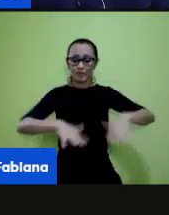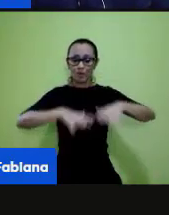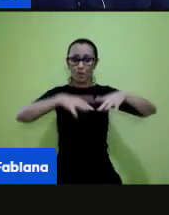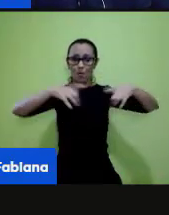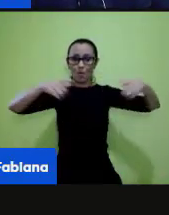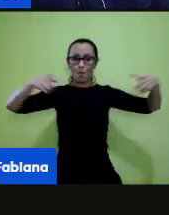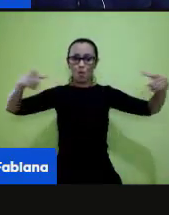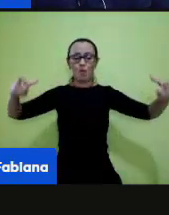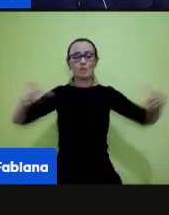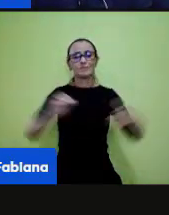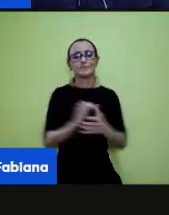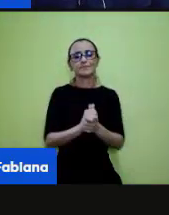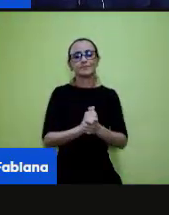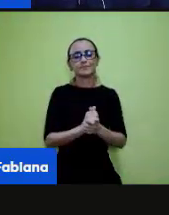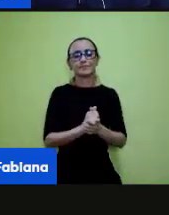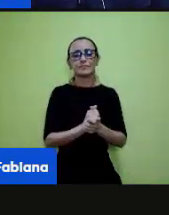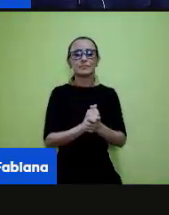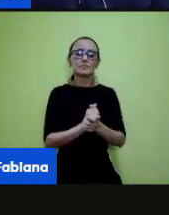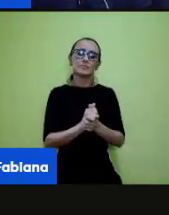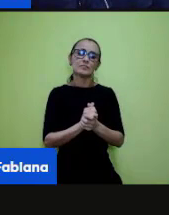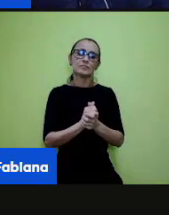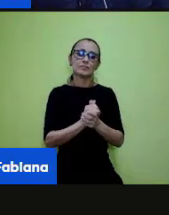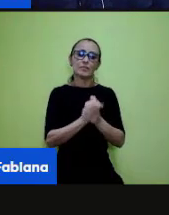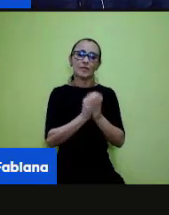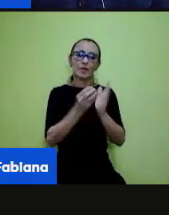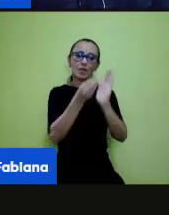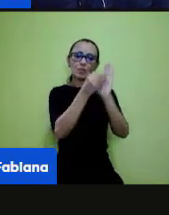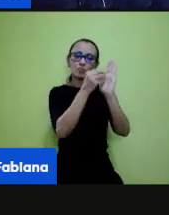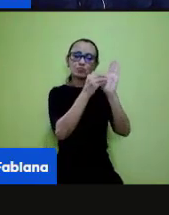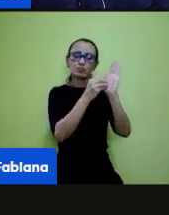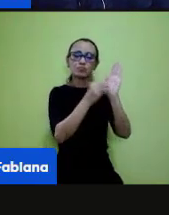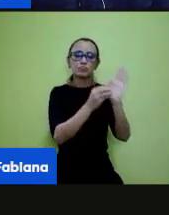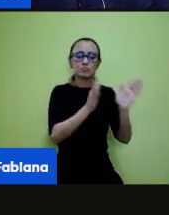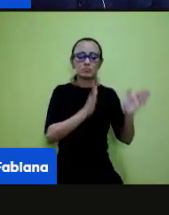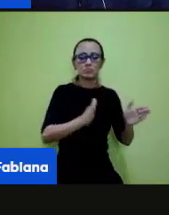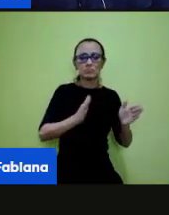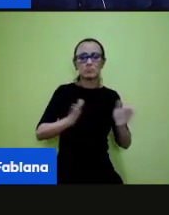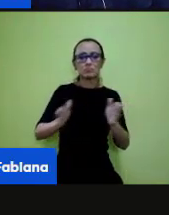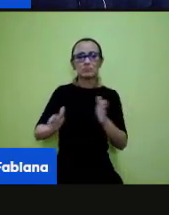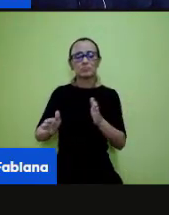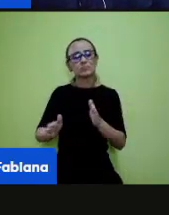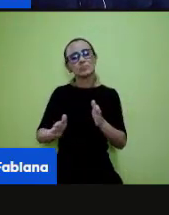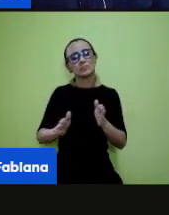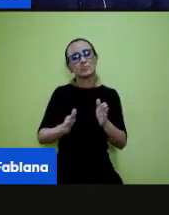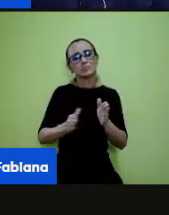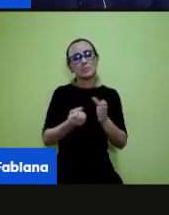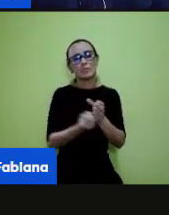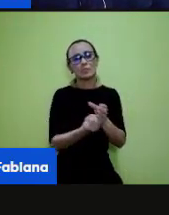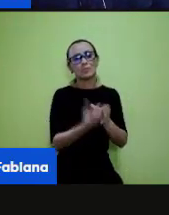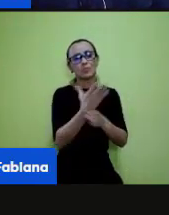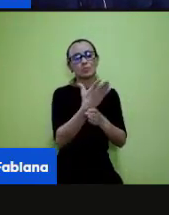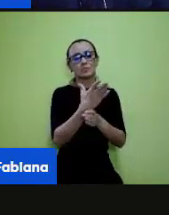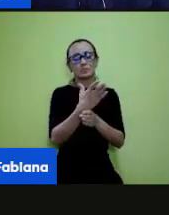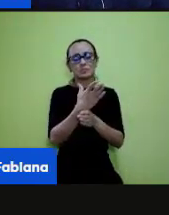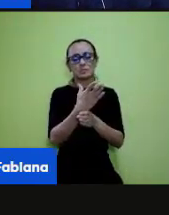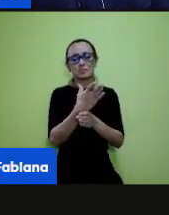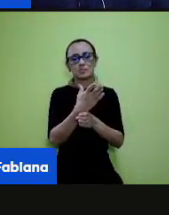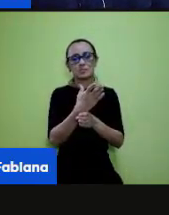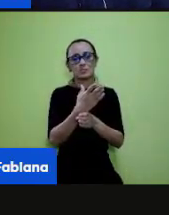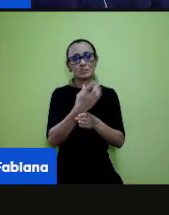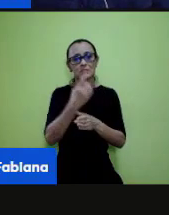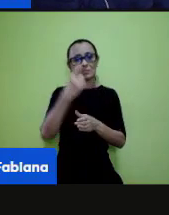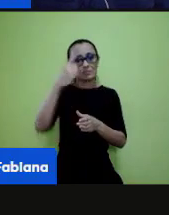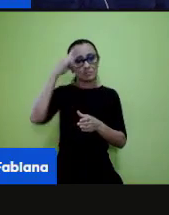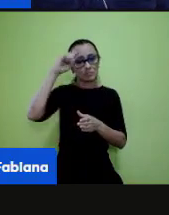ovos colocados na parede do recipiente, o ciclo embrionário deles se completa em 48 horas. 48 horas, 2 dias, esses ovos